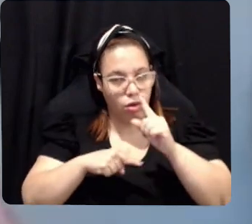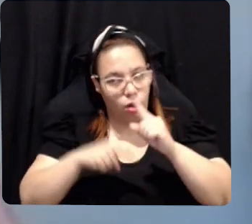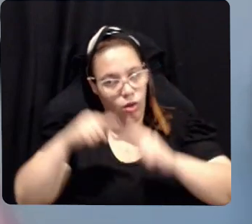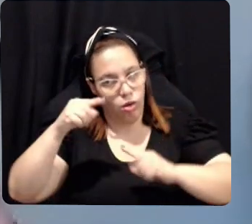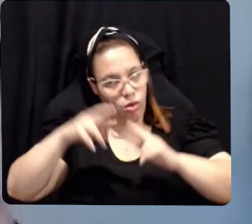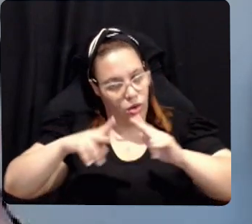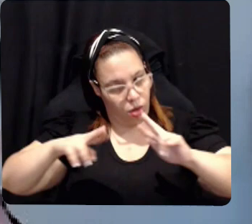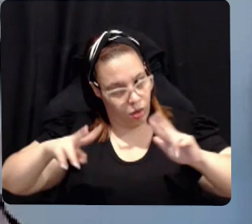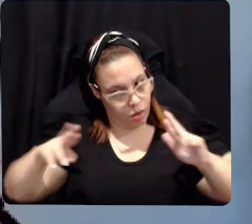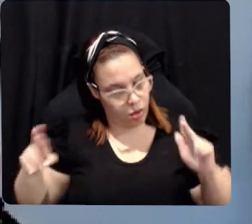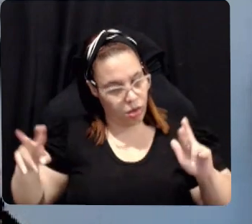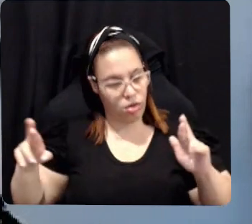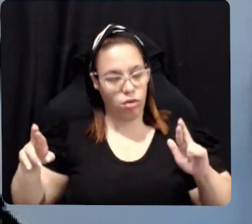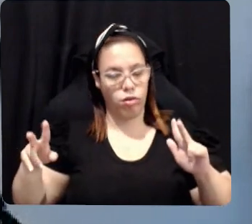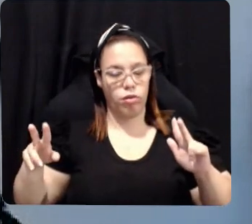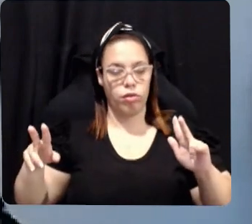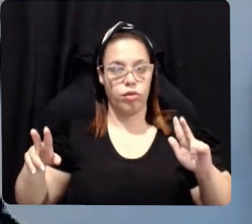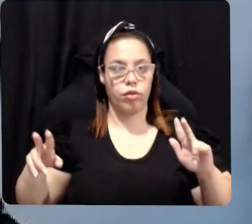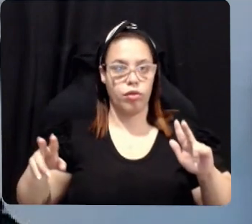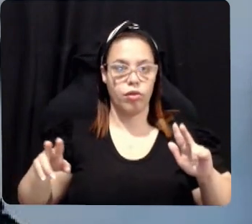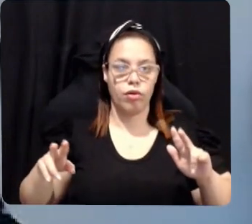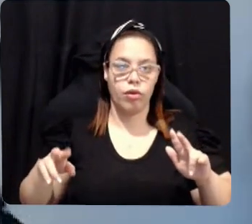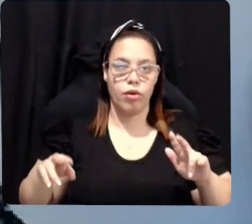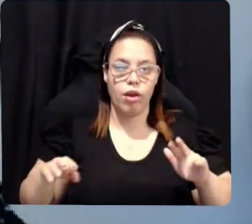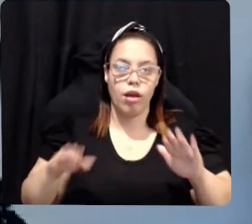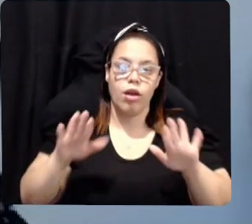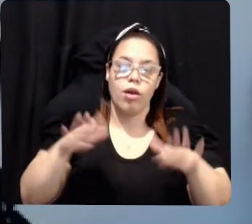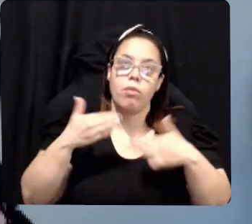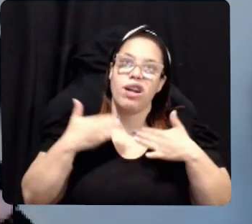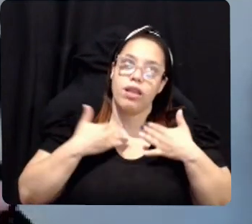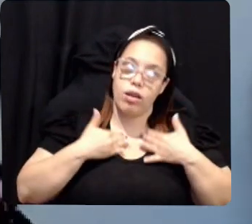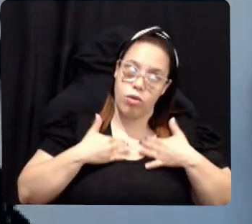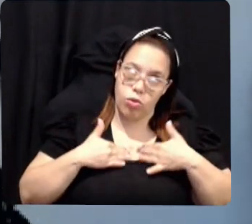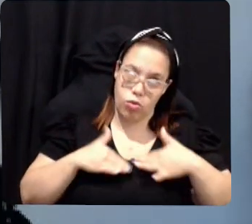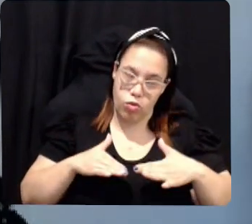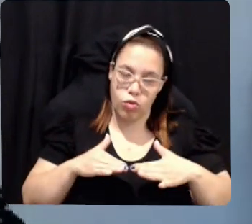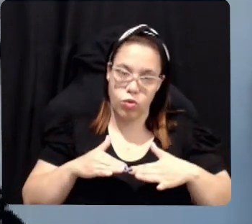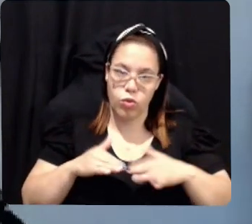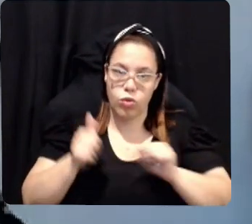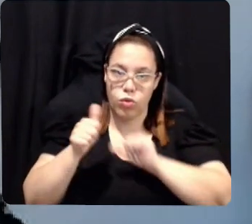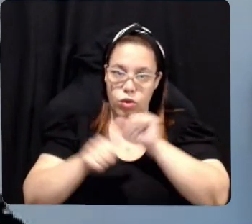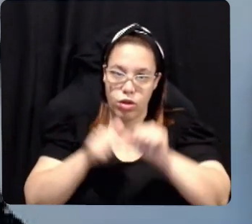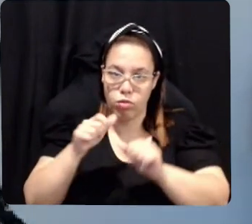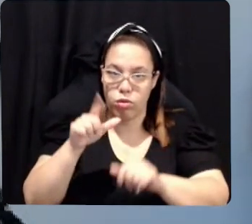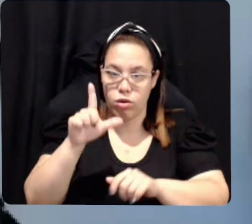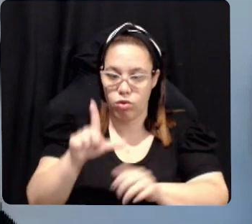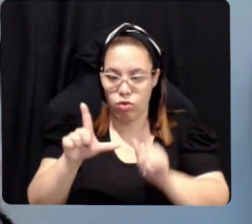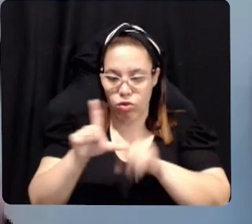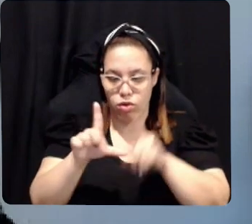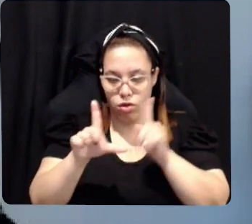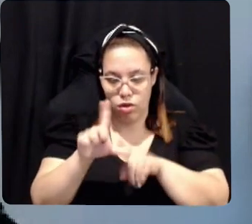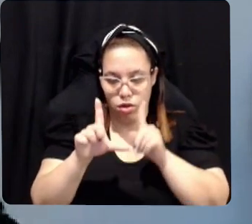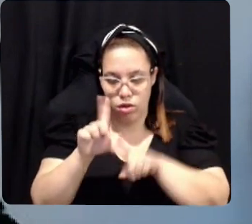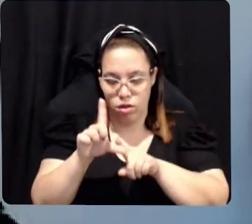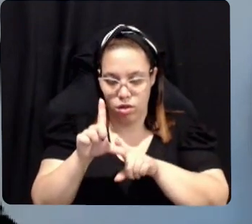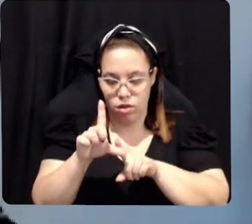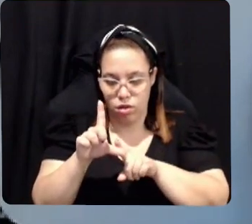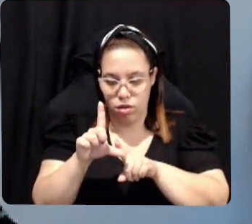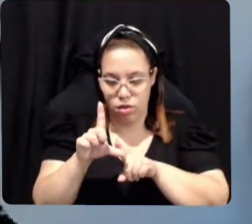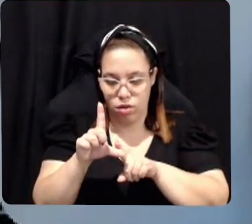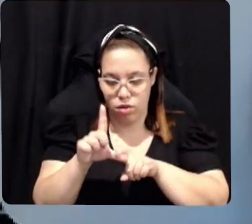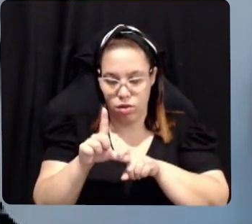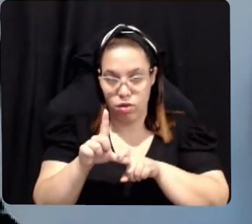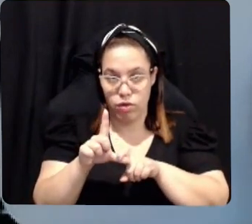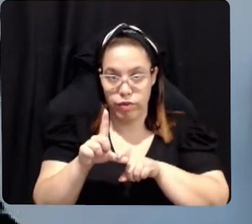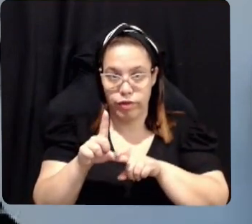tem graus diferentes de dislexia, então, quadros mais leves, em que há uma troca de